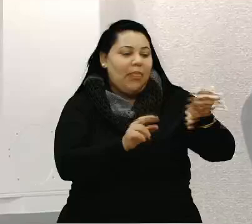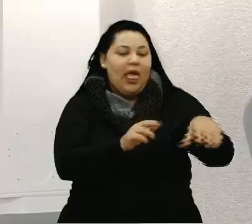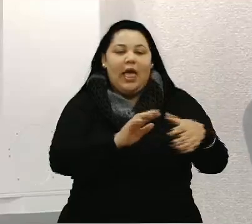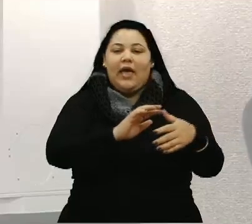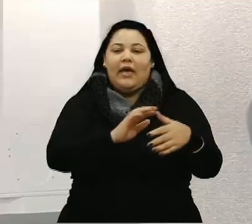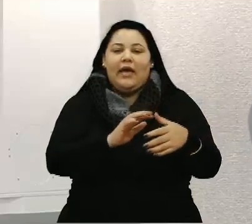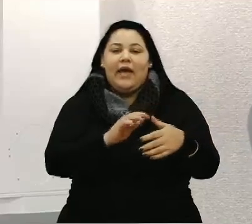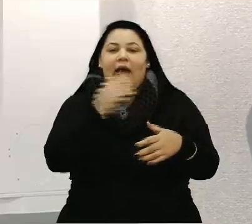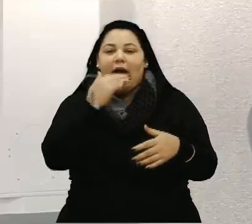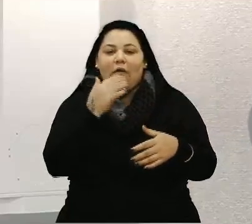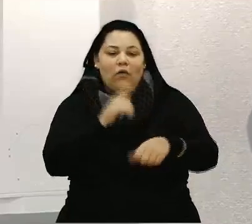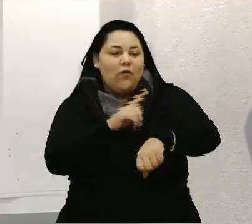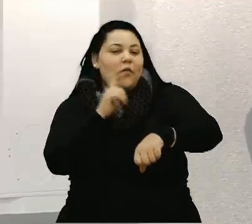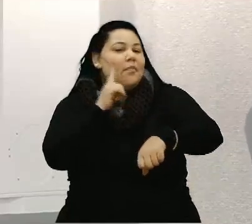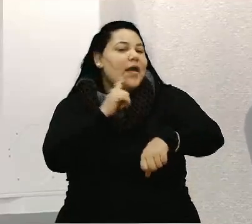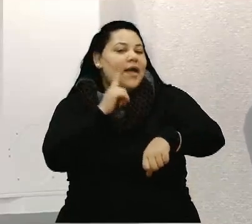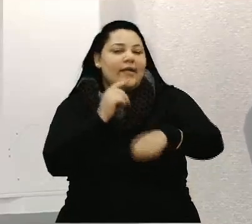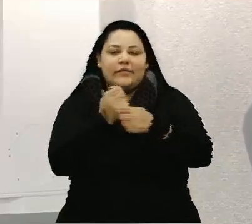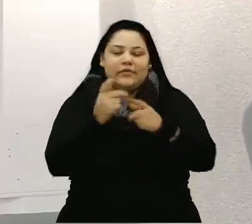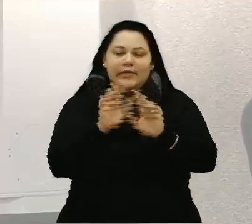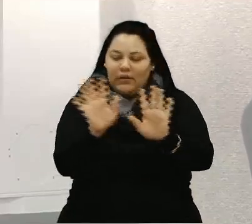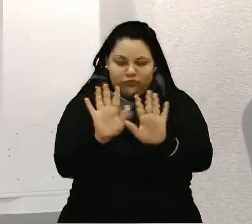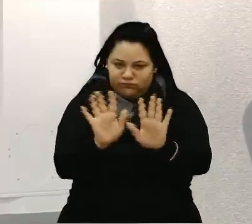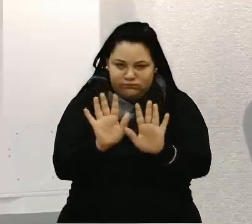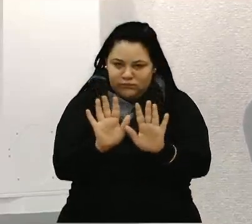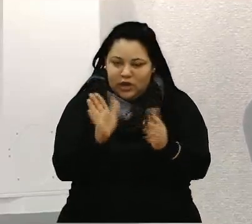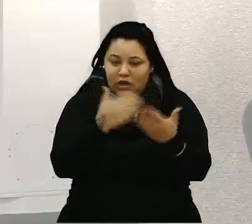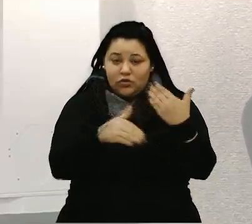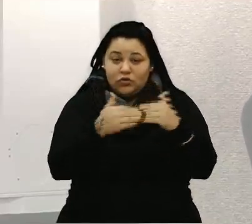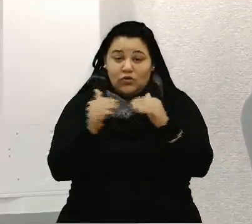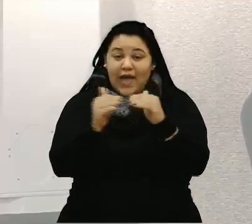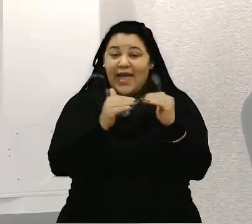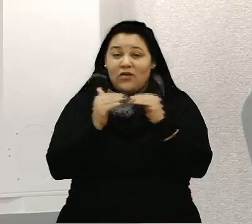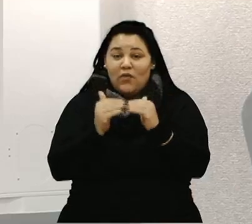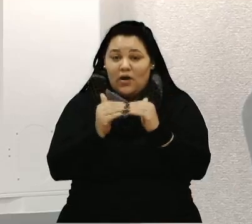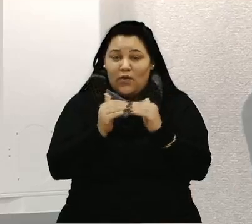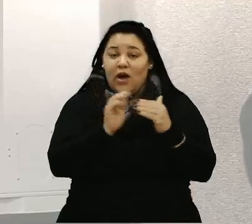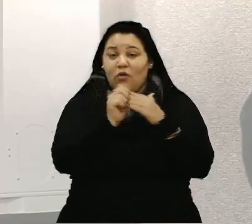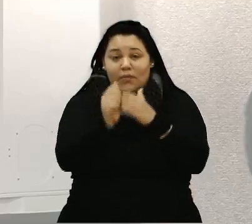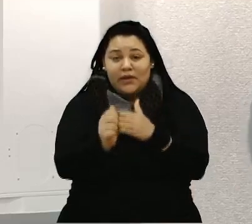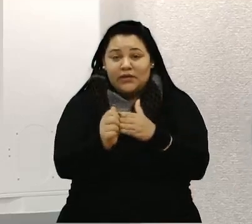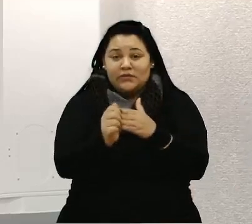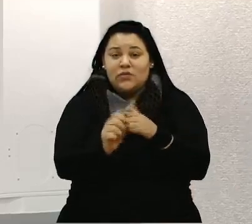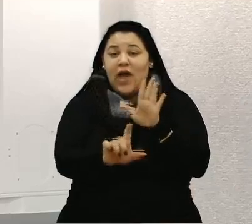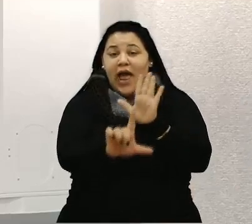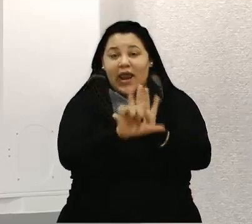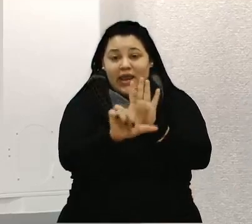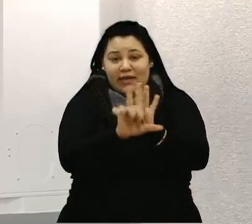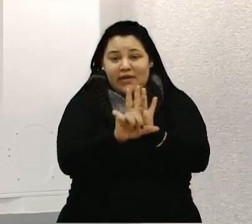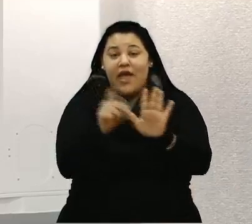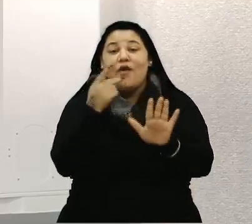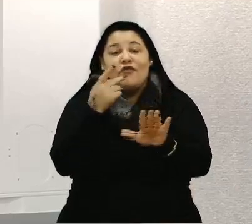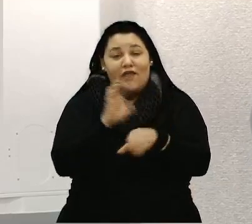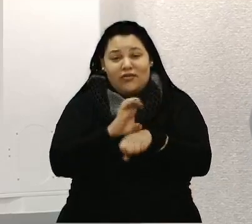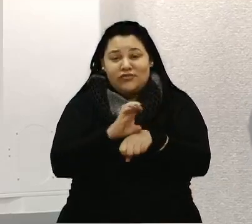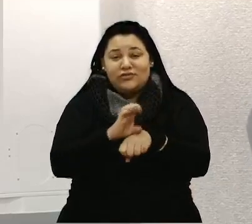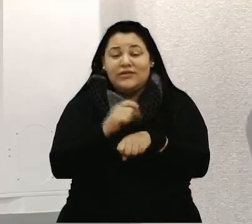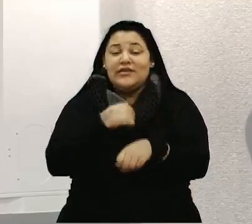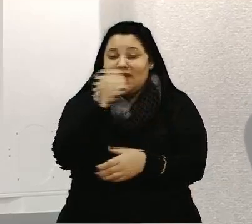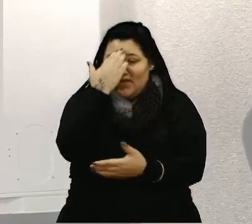não. Todos são iguais perante a lei. Isso é o que diz a Constituição. E isso é o que eu acredito que